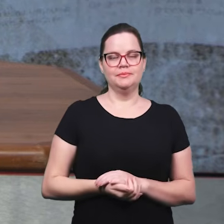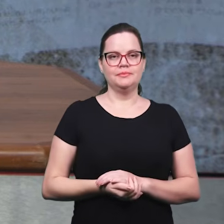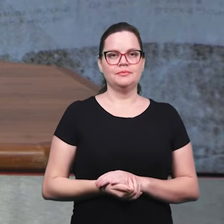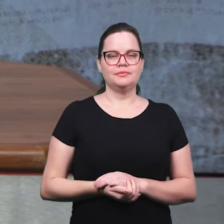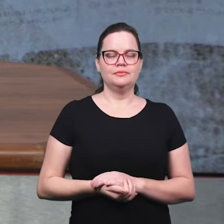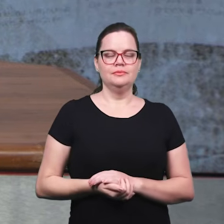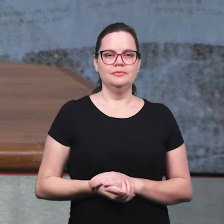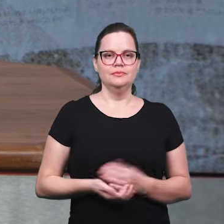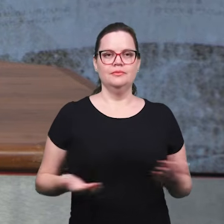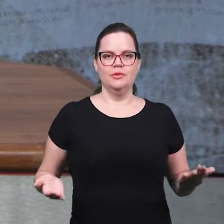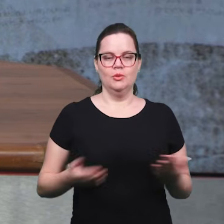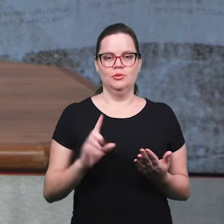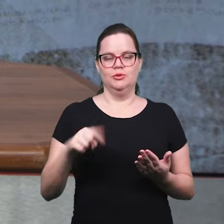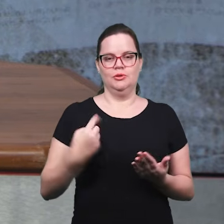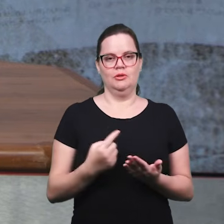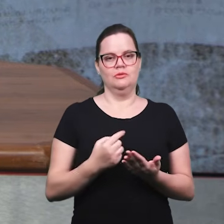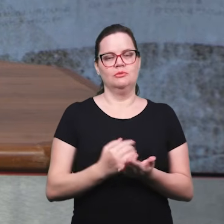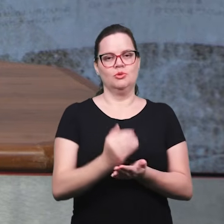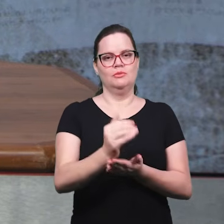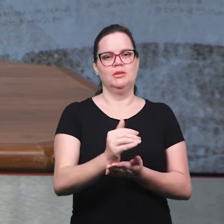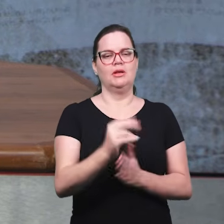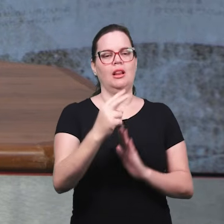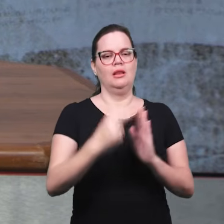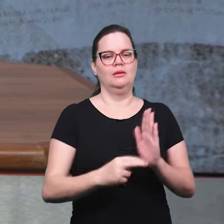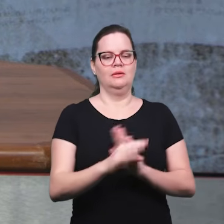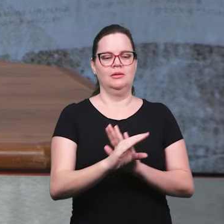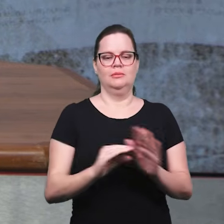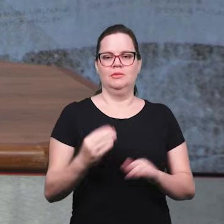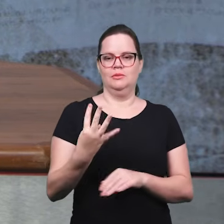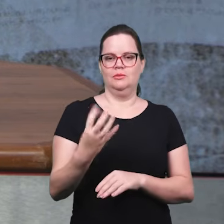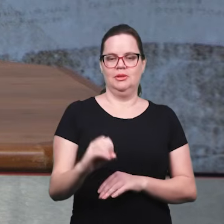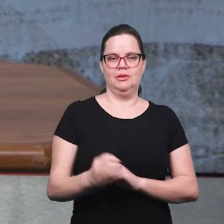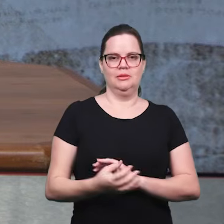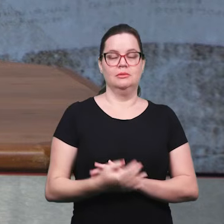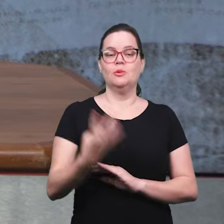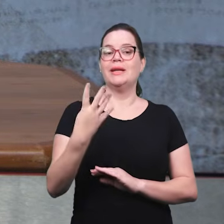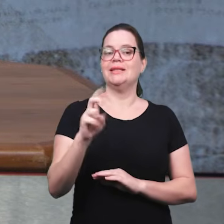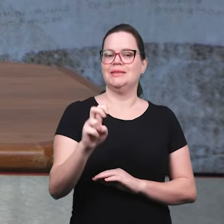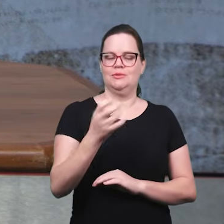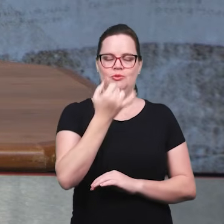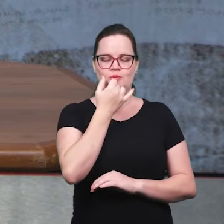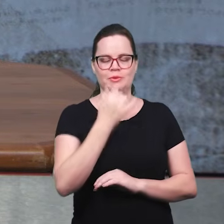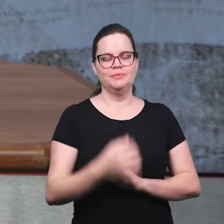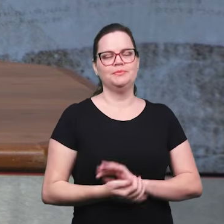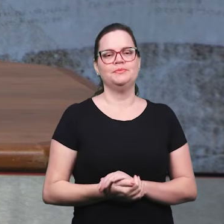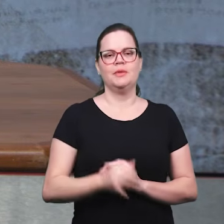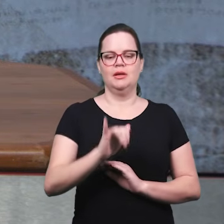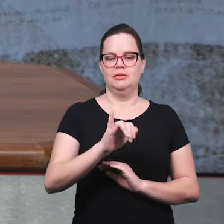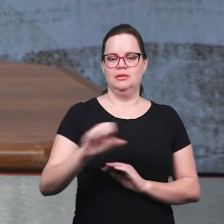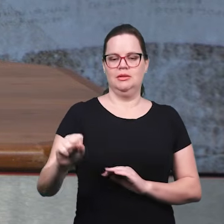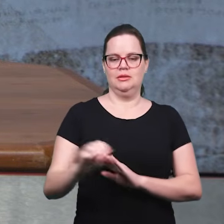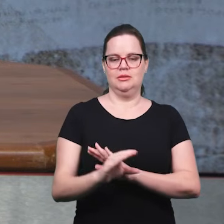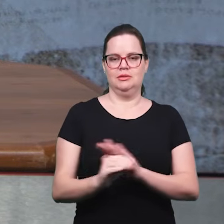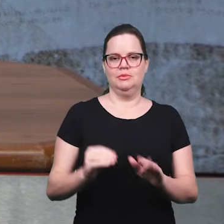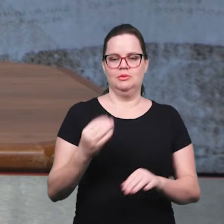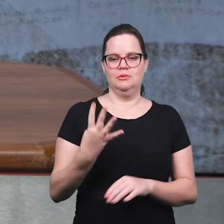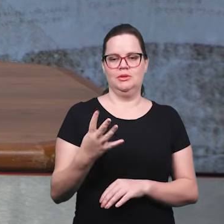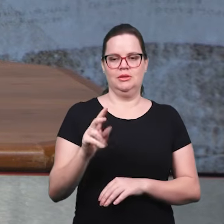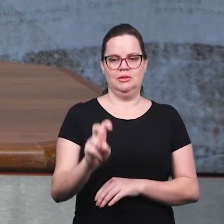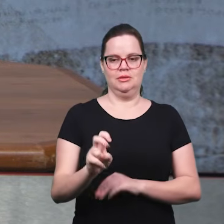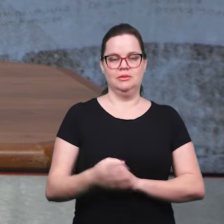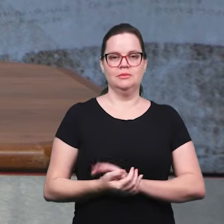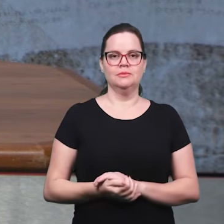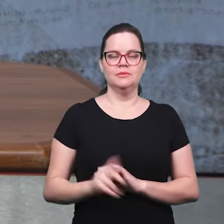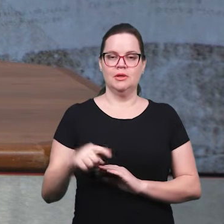hoje vamos iniciar a leitura do capítulo 45. Isaías, capítulo 45, nós